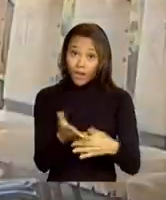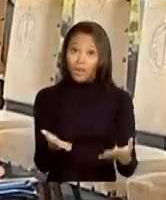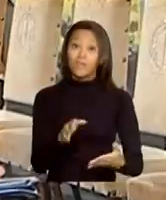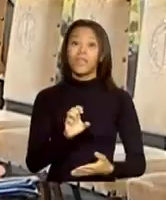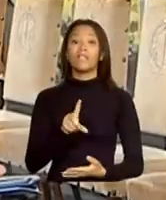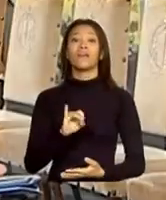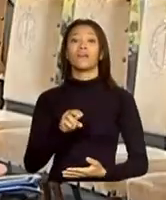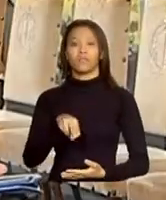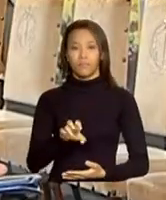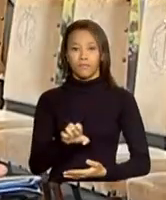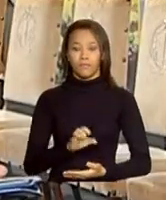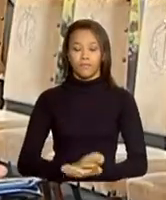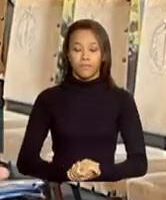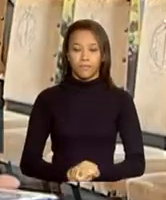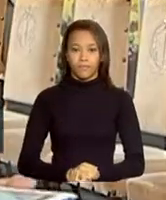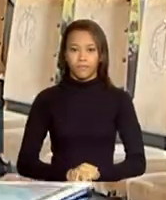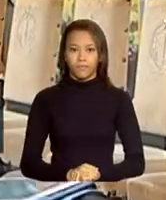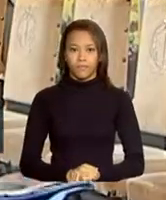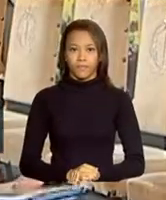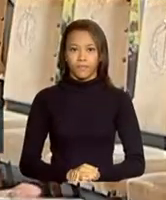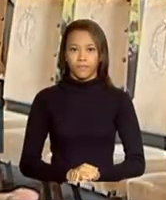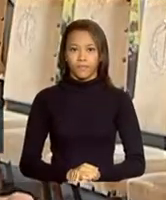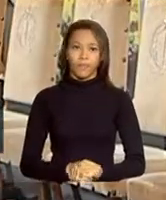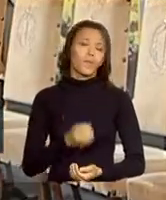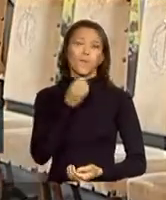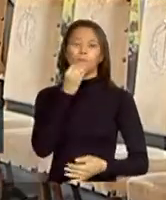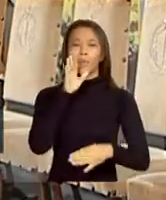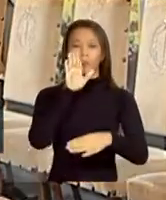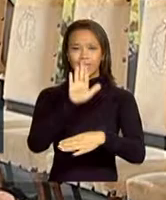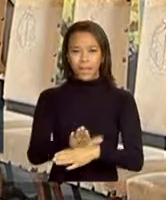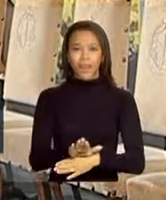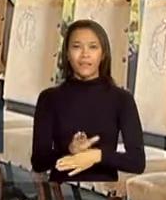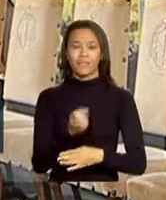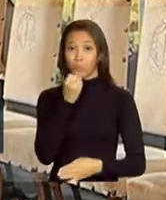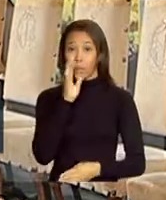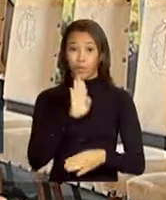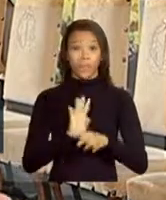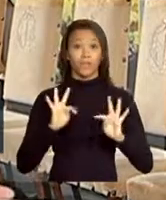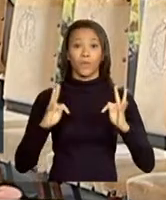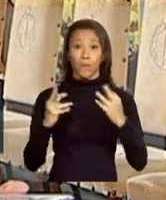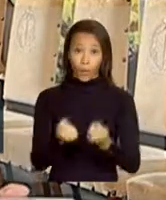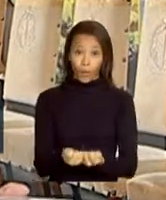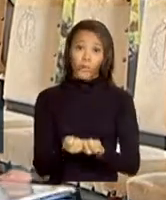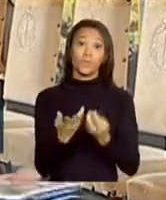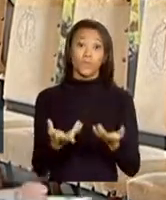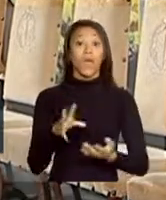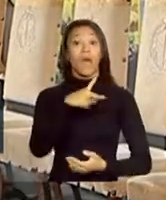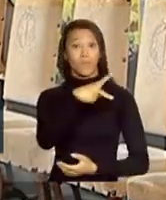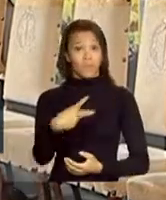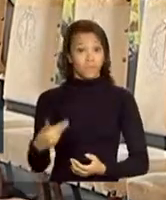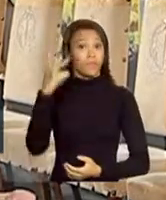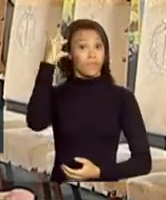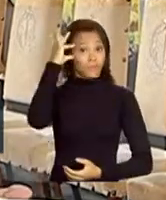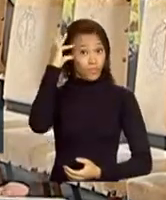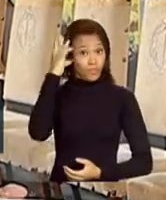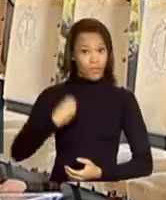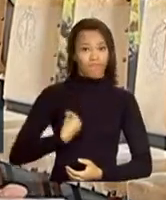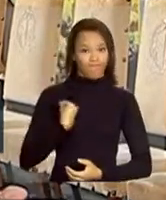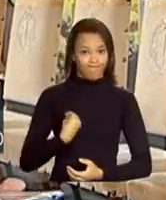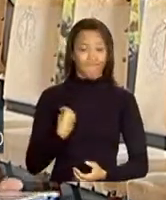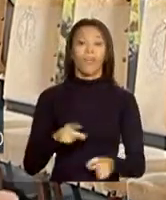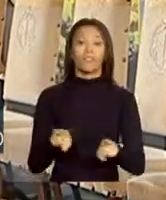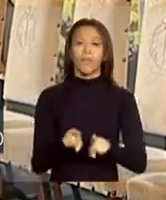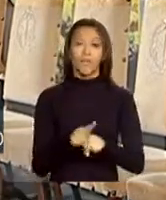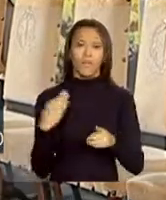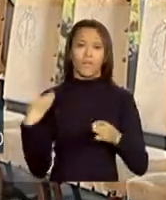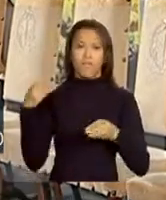Eliane a Olá boa tarde Daniele Boa tarde a todos Olha além da presidenta Dilma Rousseff estarão